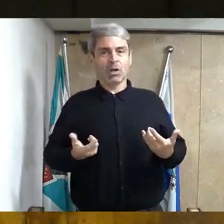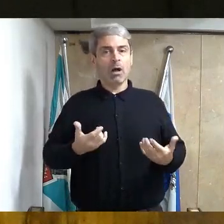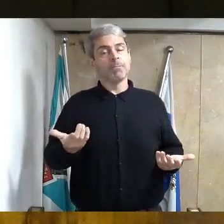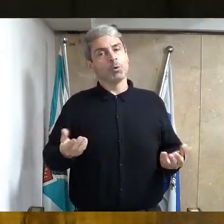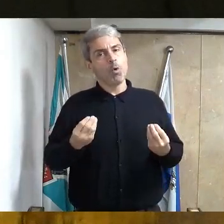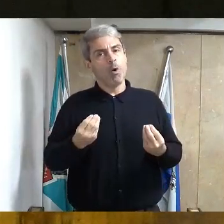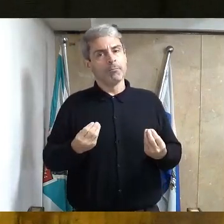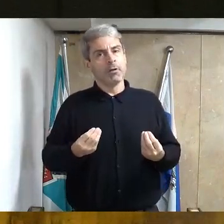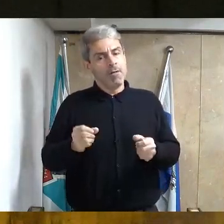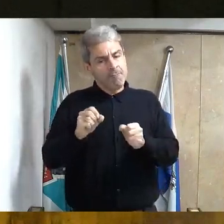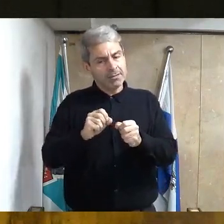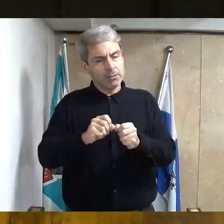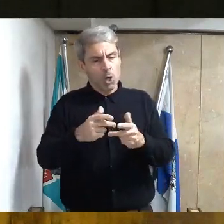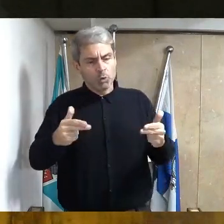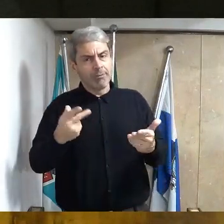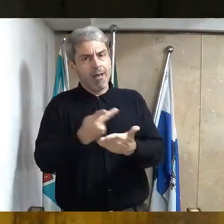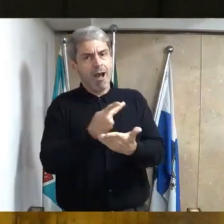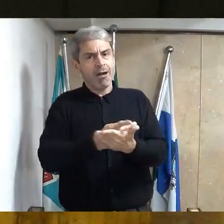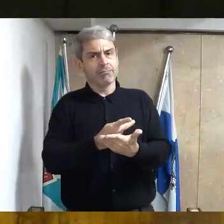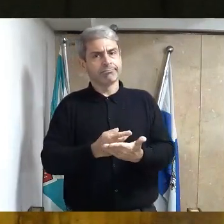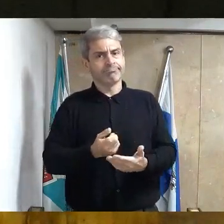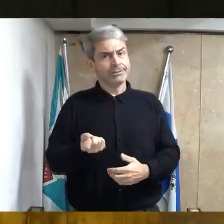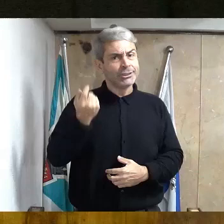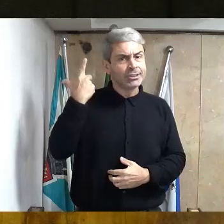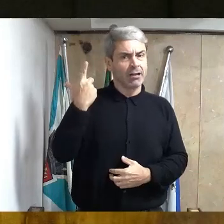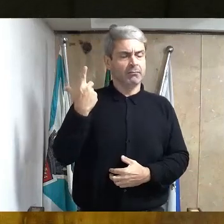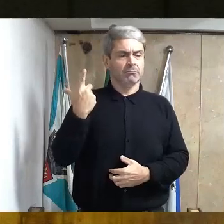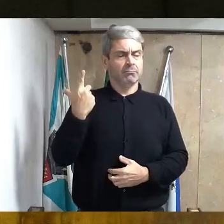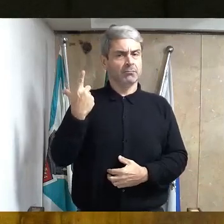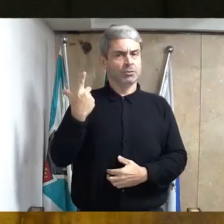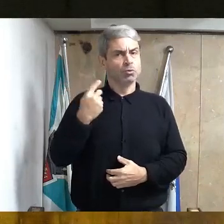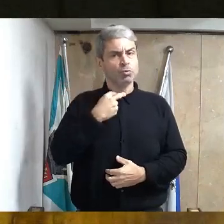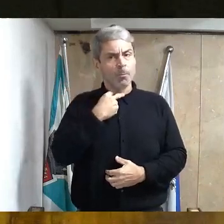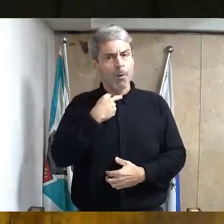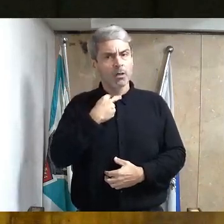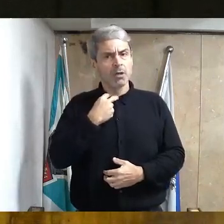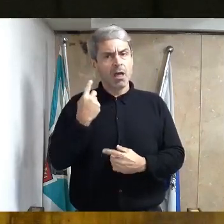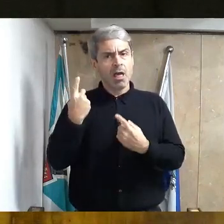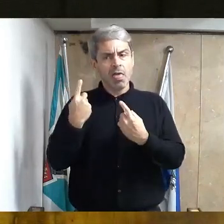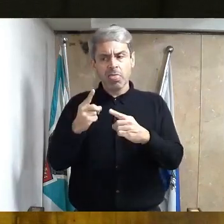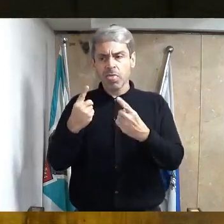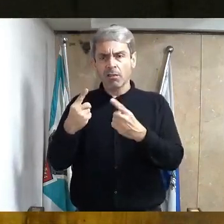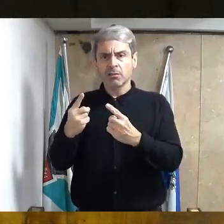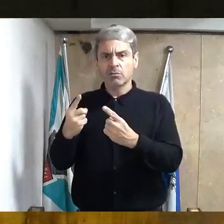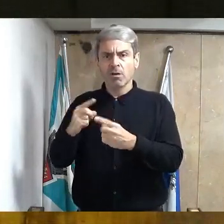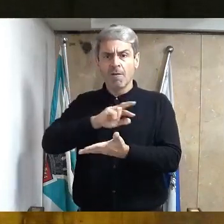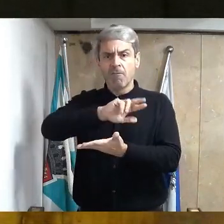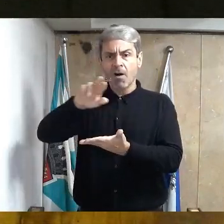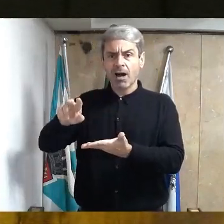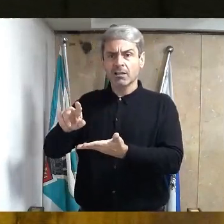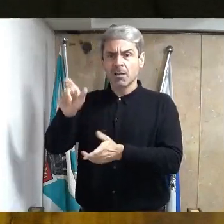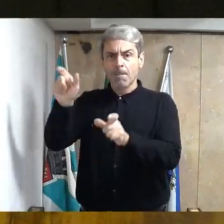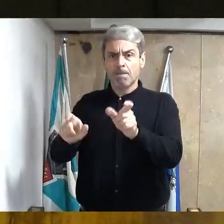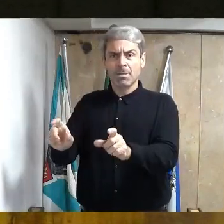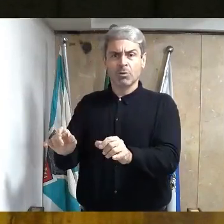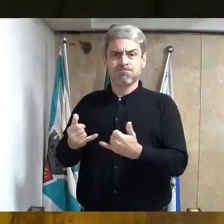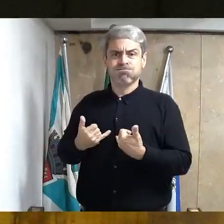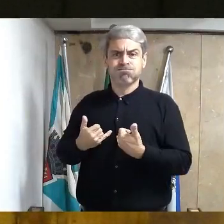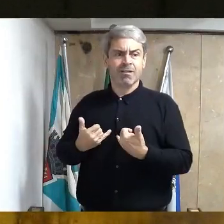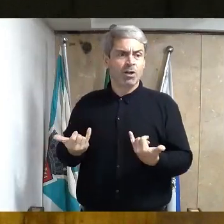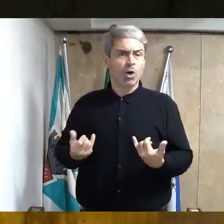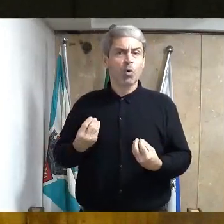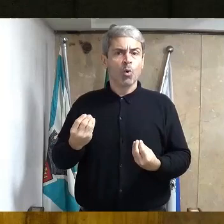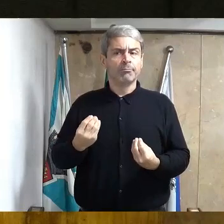negócio que é esquisito, é estranho, é denúncias de várias coisas que vocês não